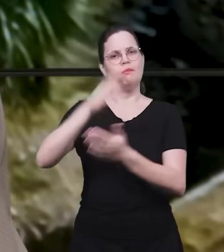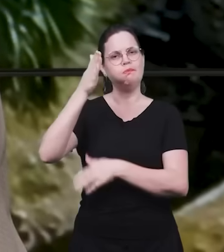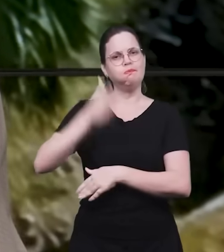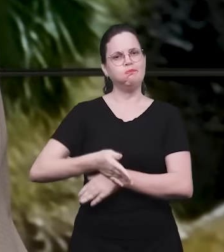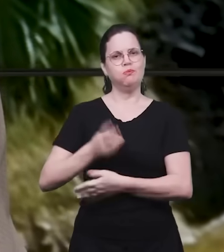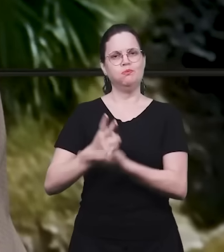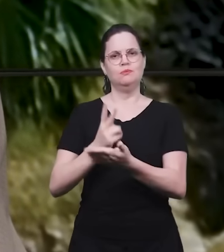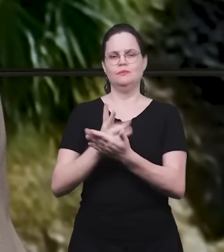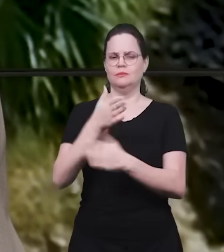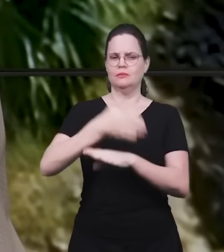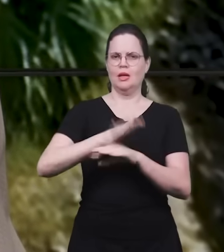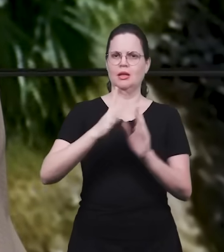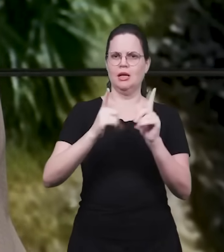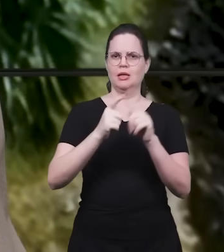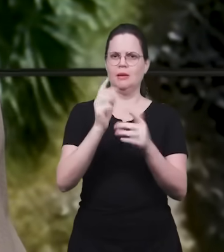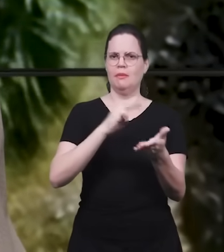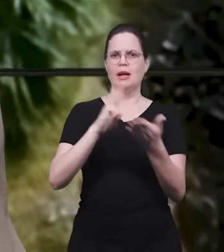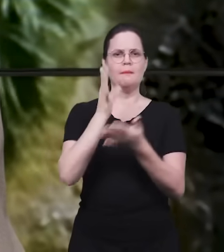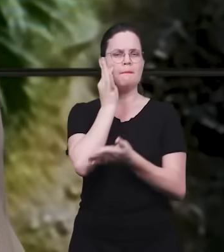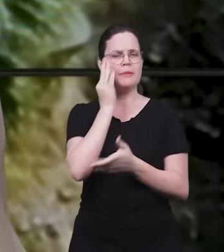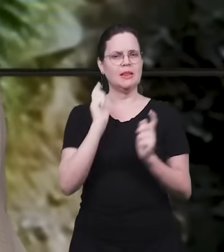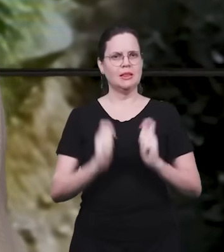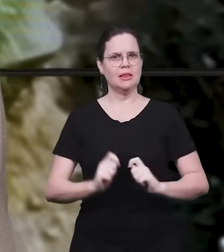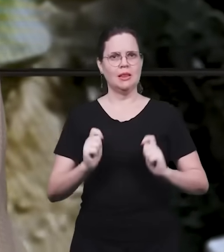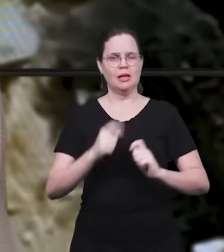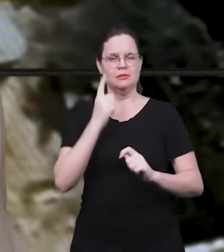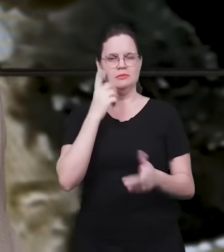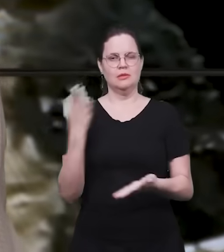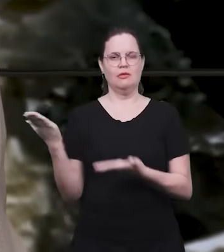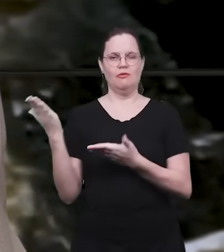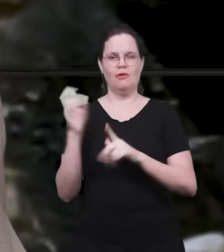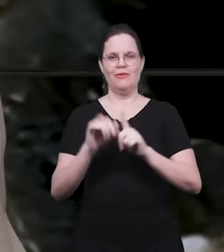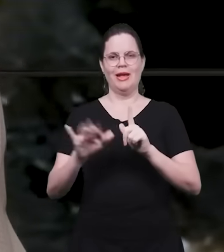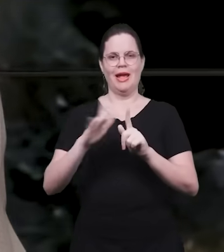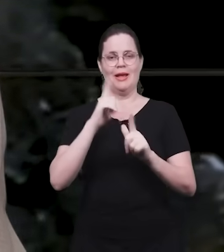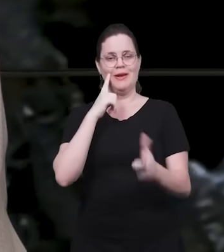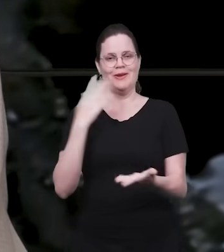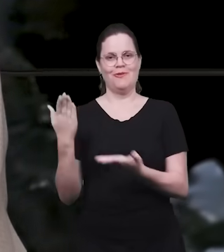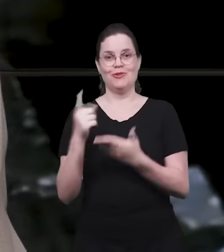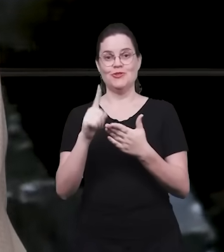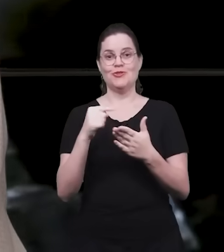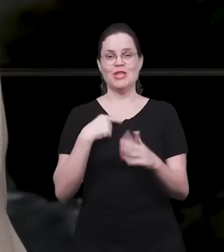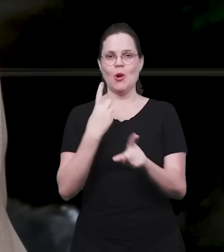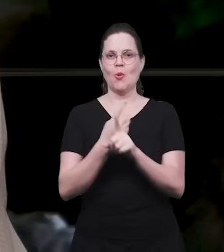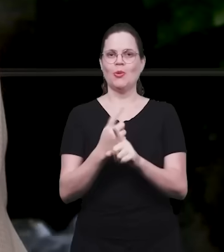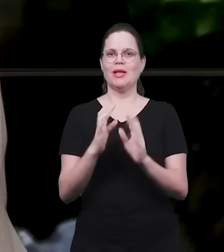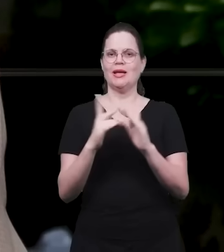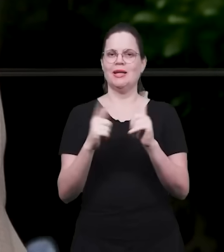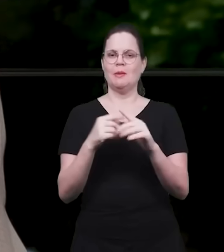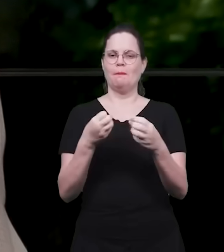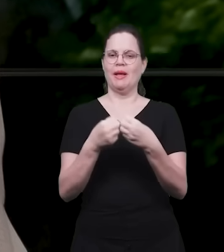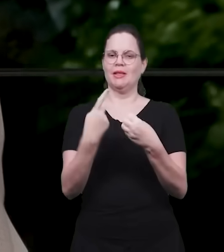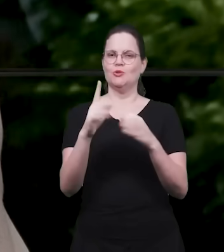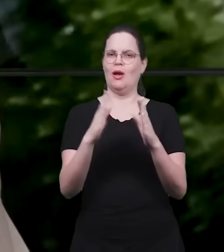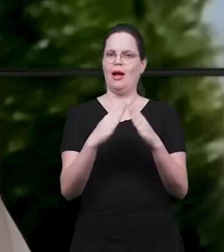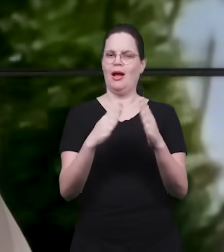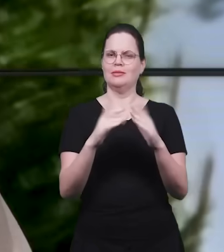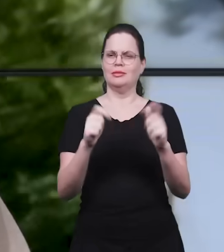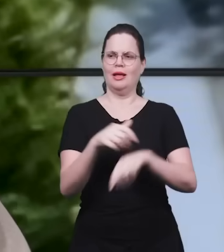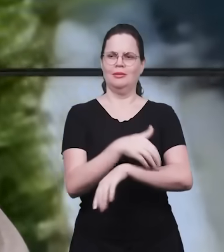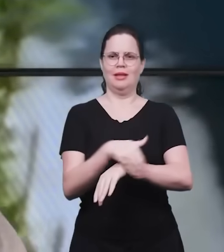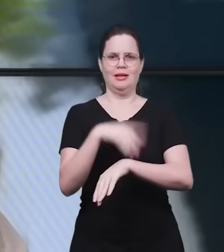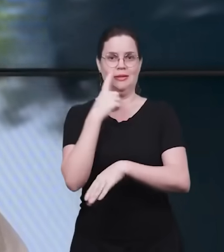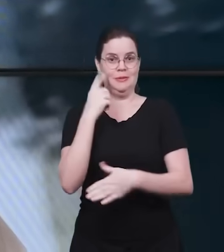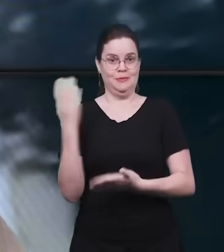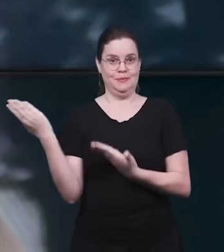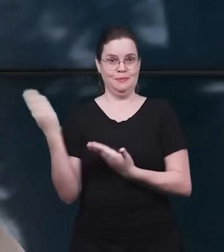da manhã, em um dos templos da Igreja Cristã Maranata. Esse QR Code que está aparecendo aqui ao lado é para você encontrar a Igreja Cristã Maranata mais perto da sua